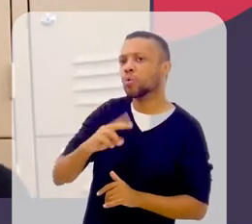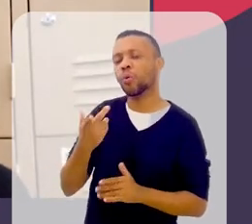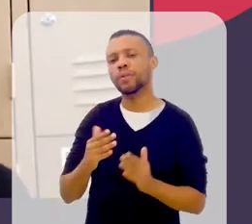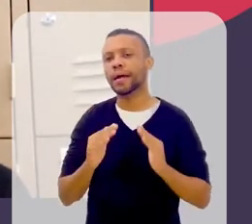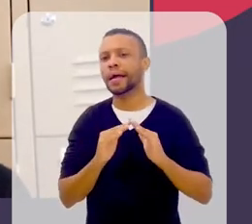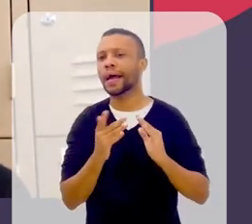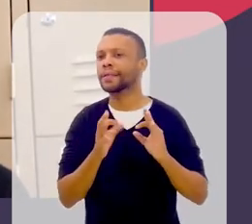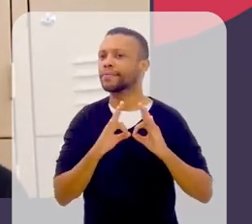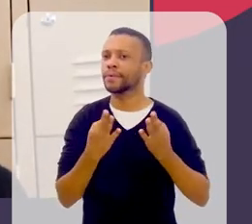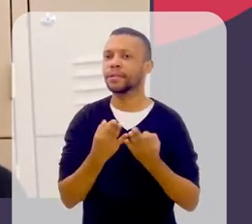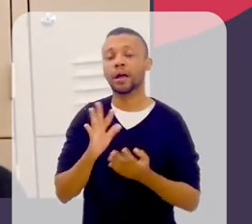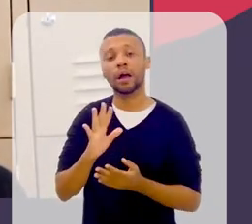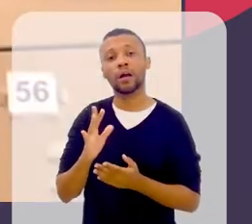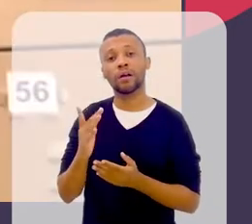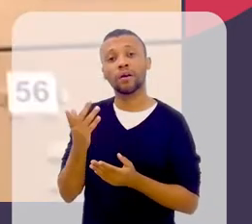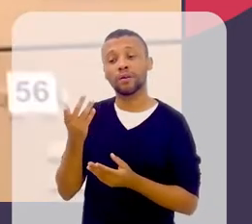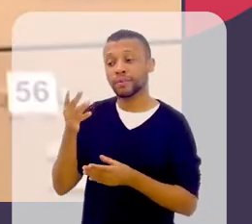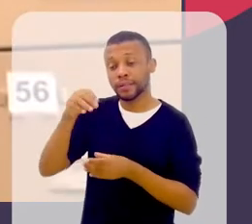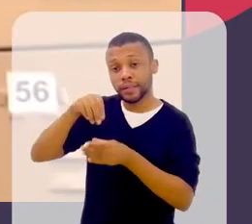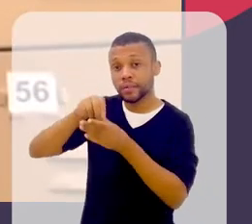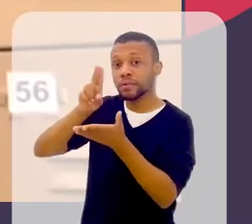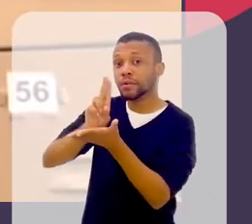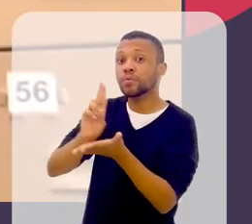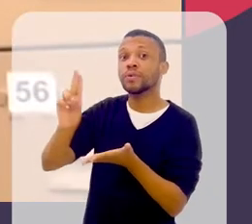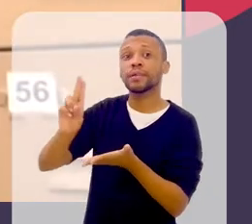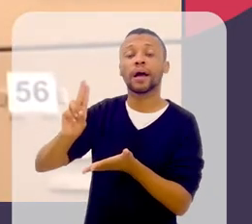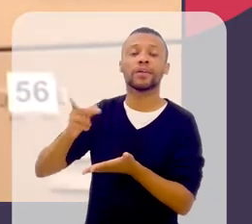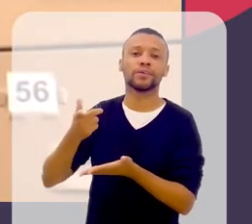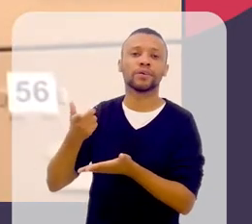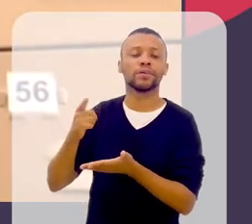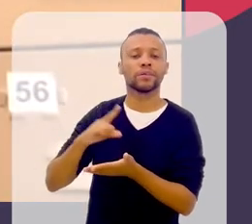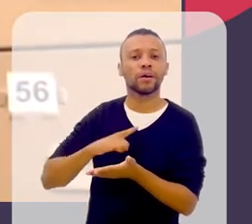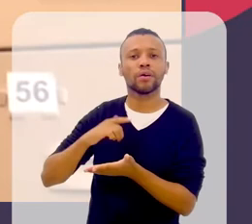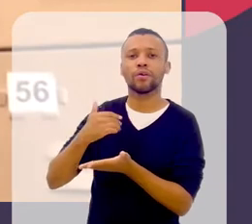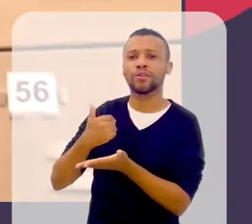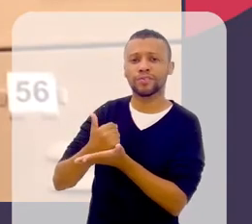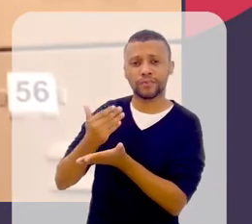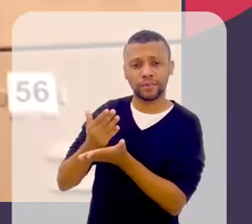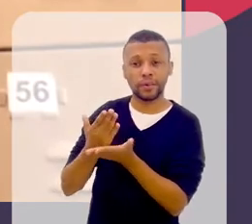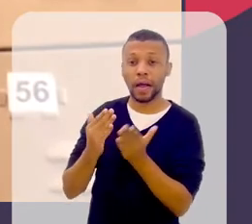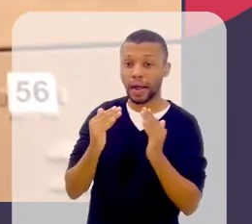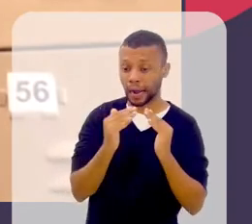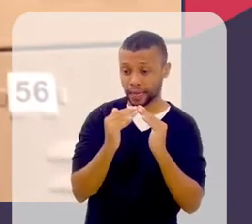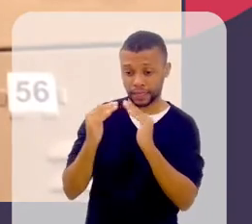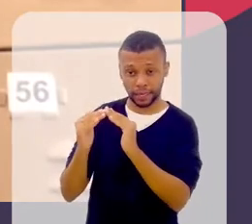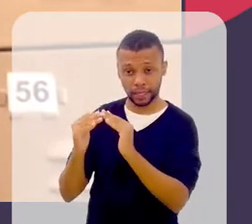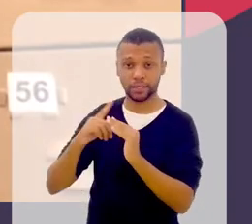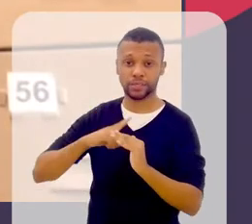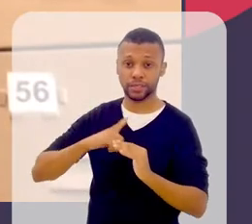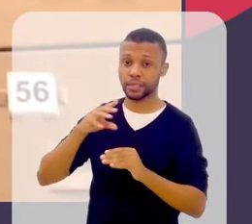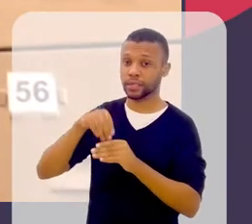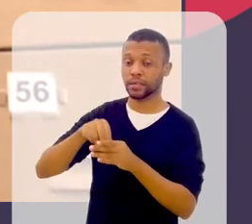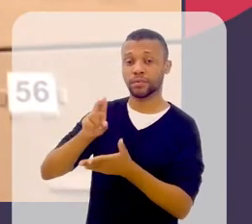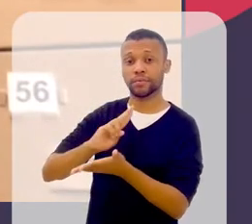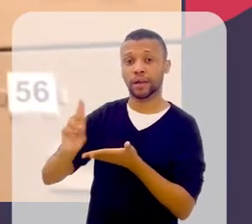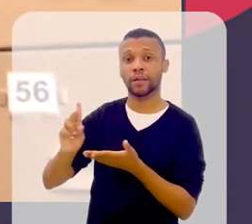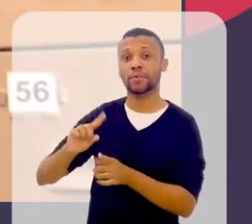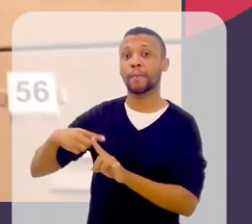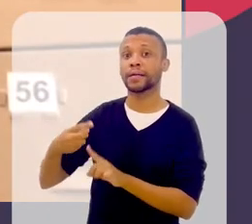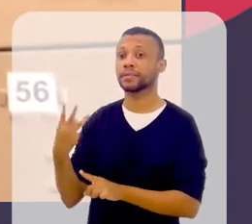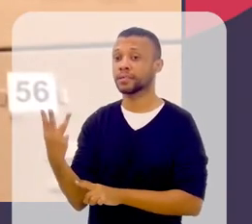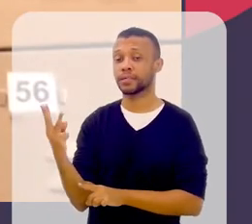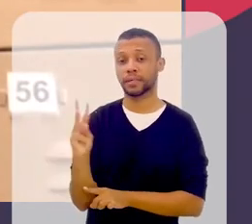de É, família? eu fiquei na universidade mesmo, porque eu dividi a casa que tinha na universidade com outras